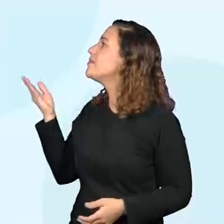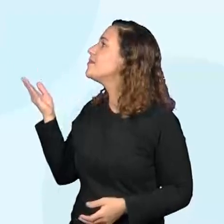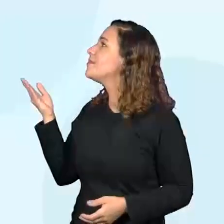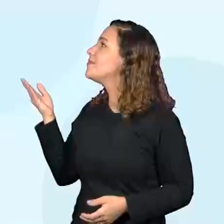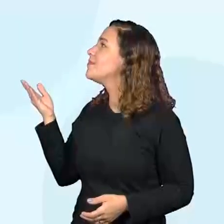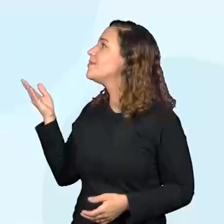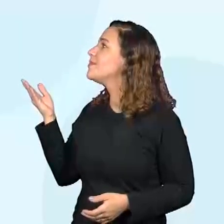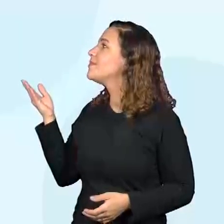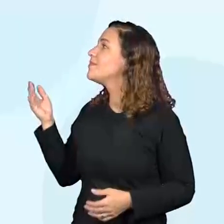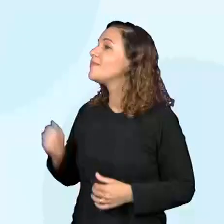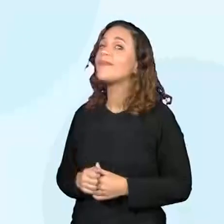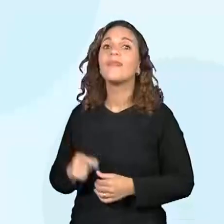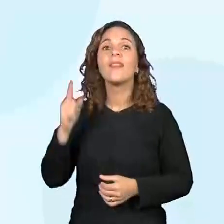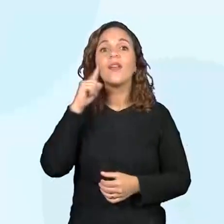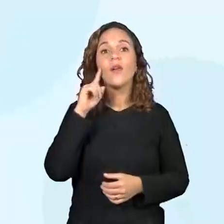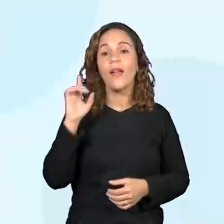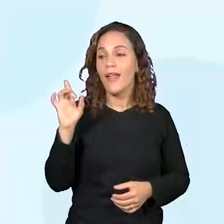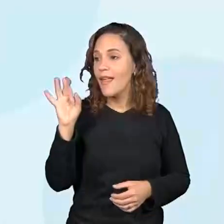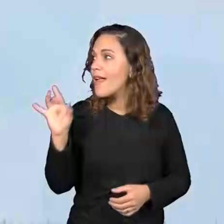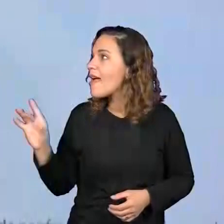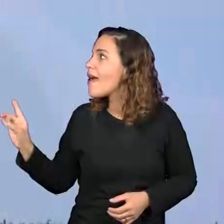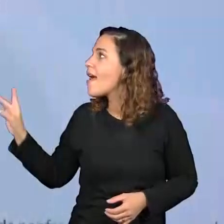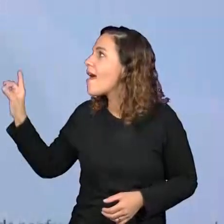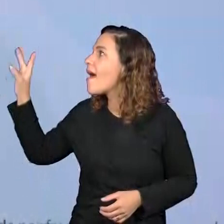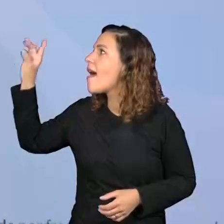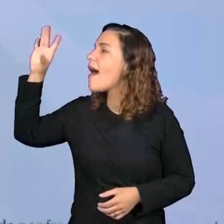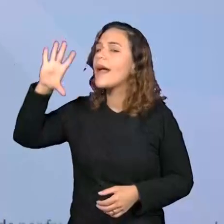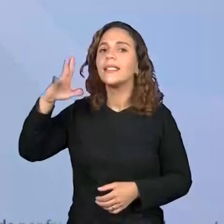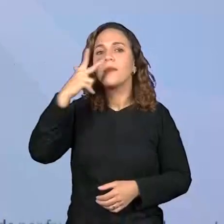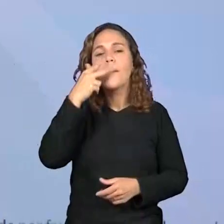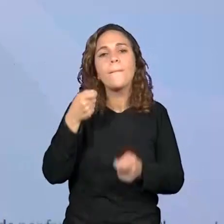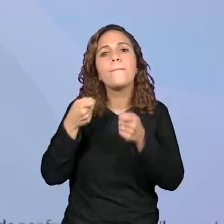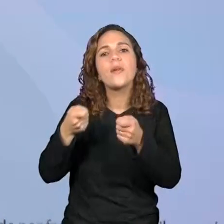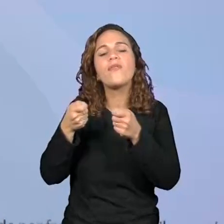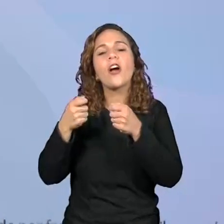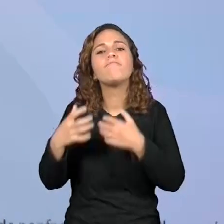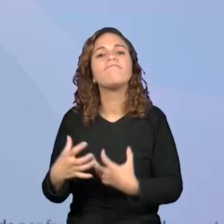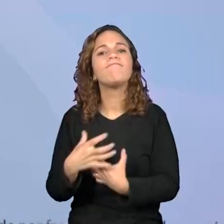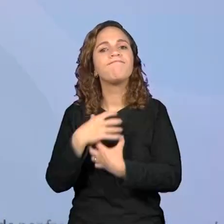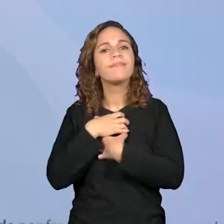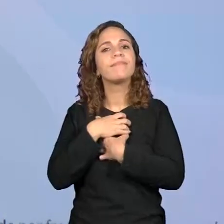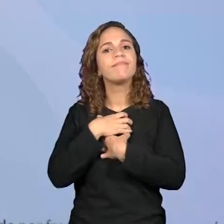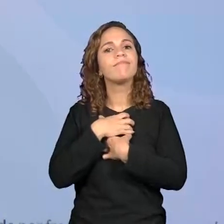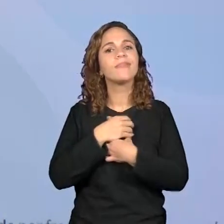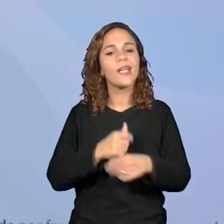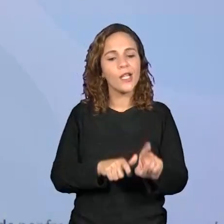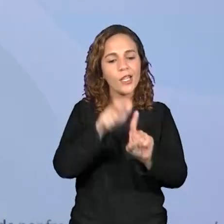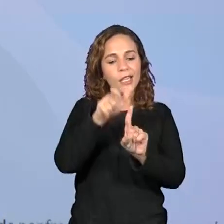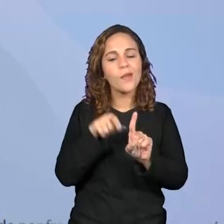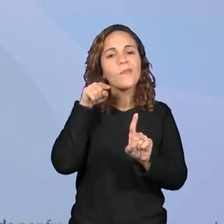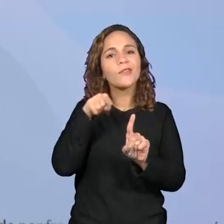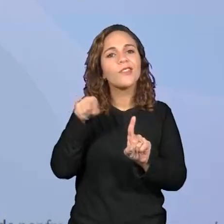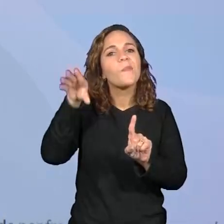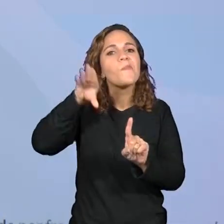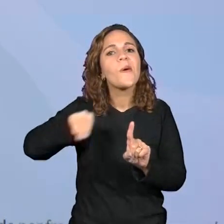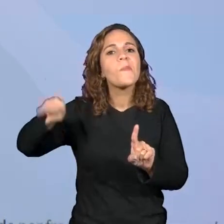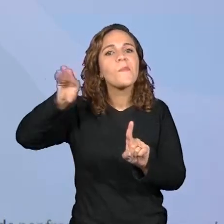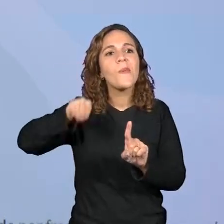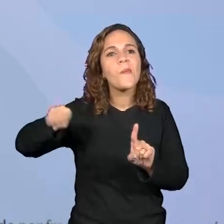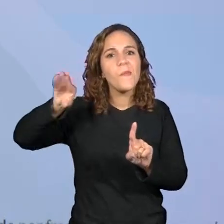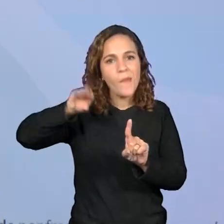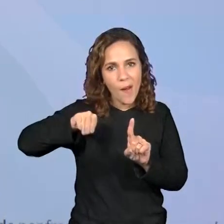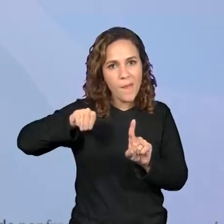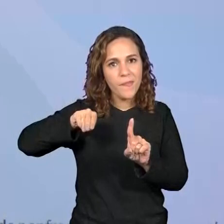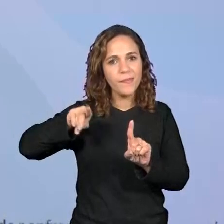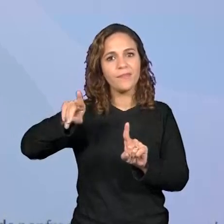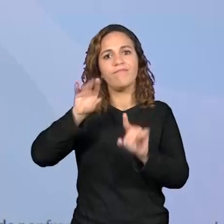Isso. Cada balão vai transmitir uma sensação do que o personagem quer complementar o que ele está falando, o que está